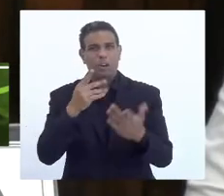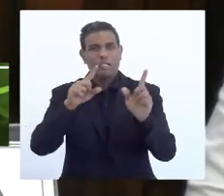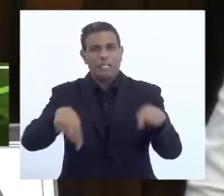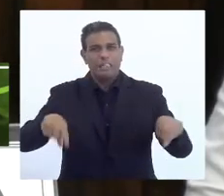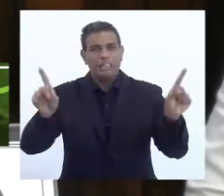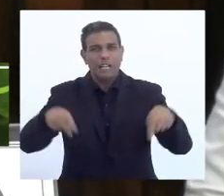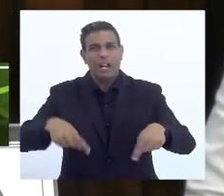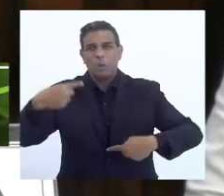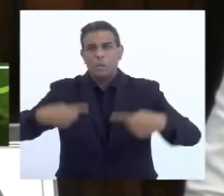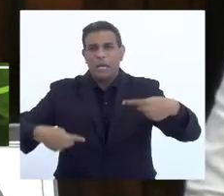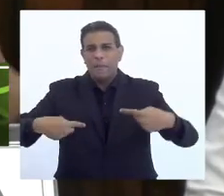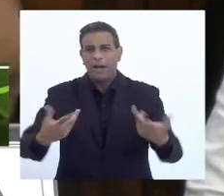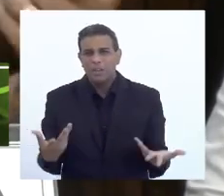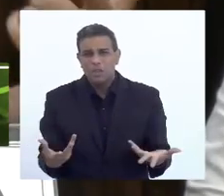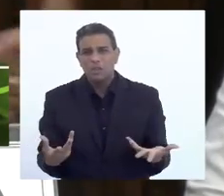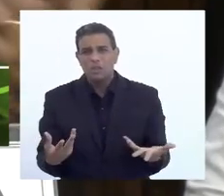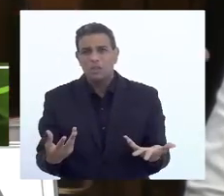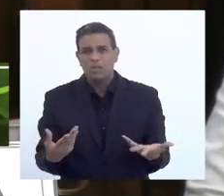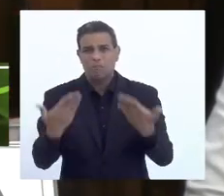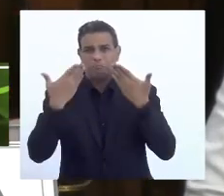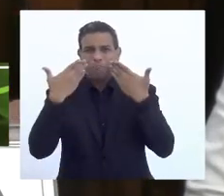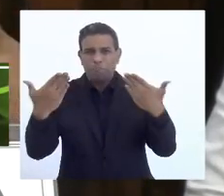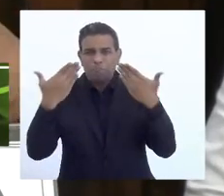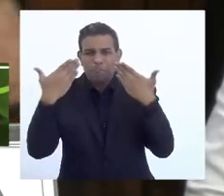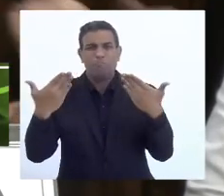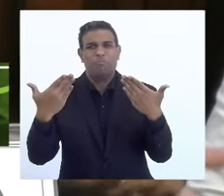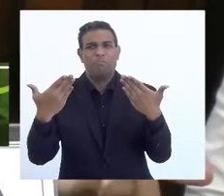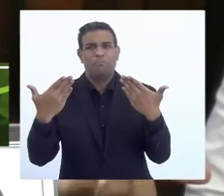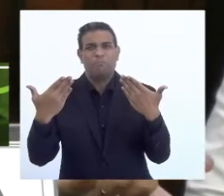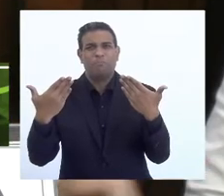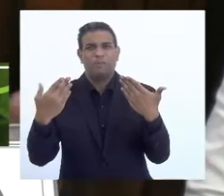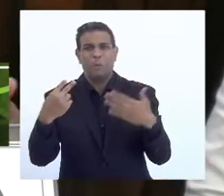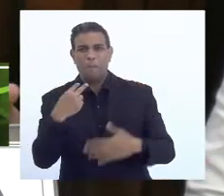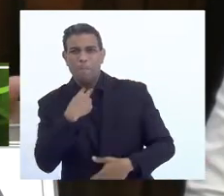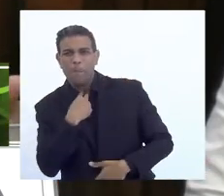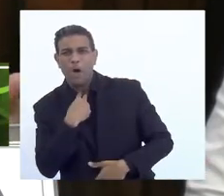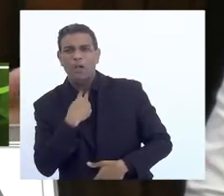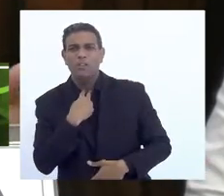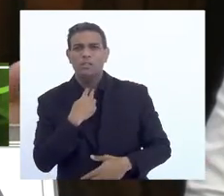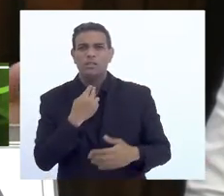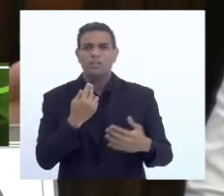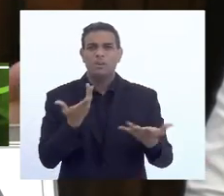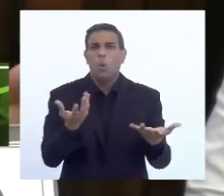debate? Que eu tive que passar uma campanha inteira dizendo traiu ou não traiu? Traiu quem?